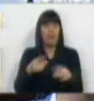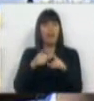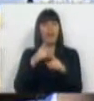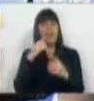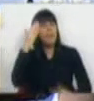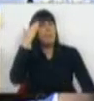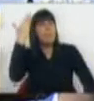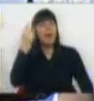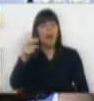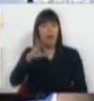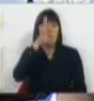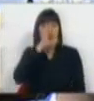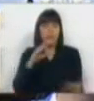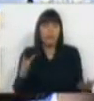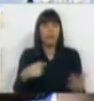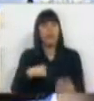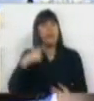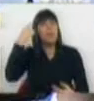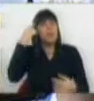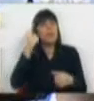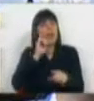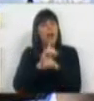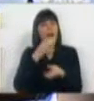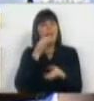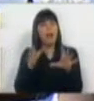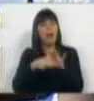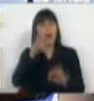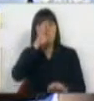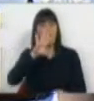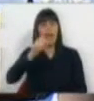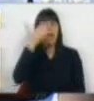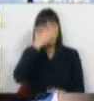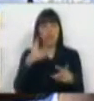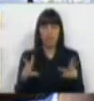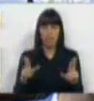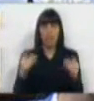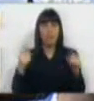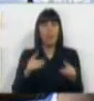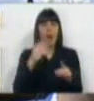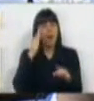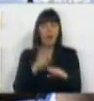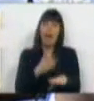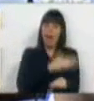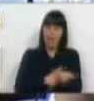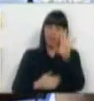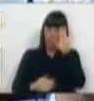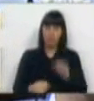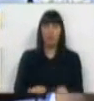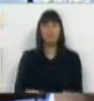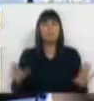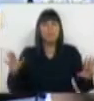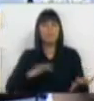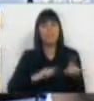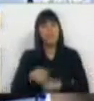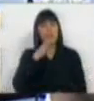aos méritos do anterior Governo, por momentos até pensei que se estava a reportar ao Governo que durou 15 dias, mas presumo que fosse ao anterior. Mas,